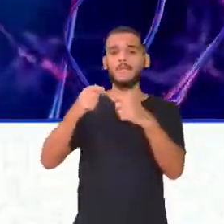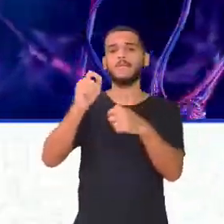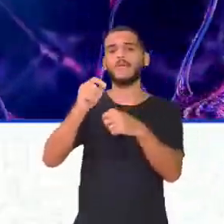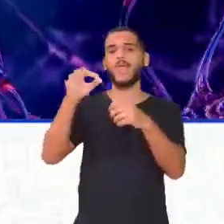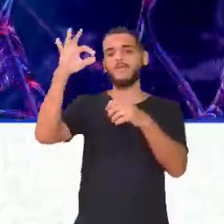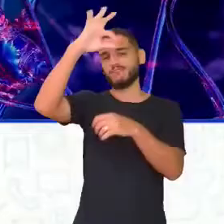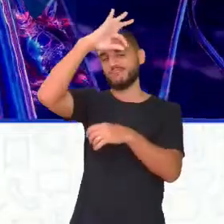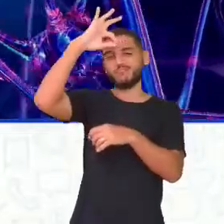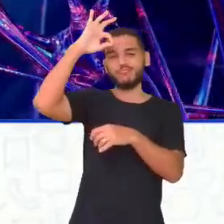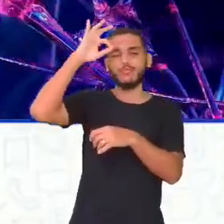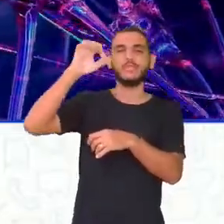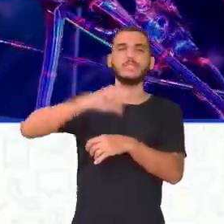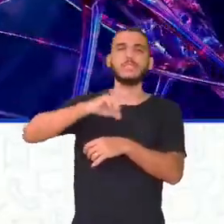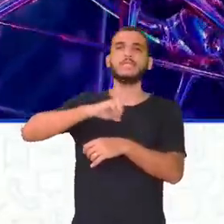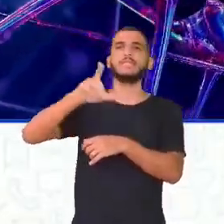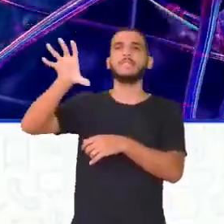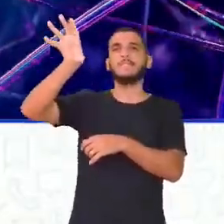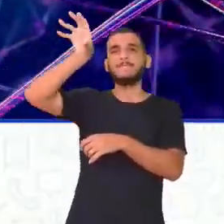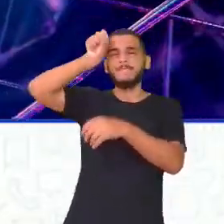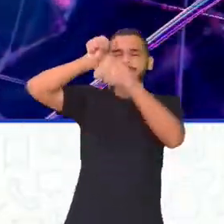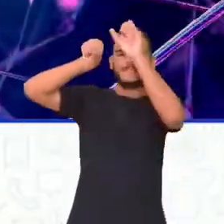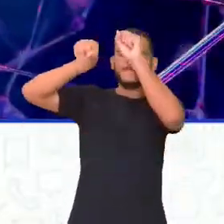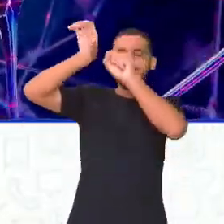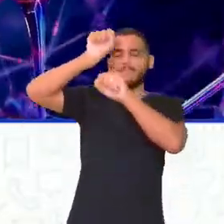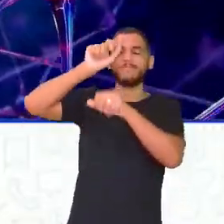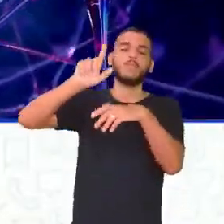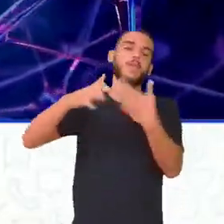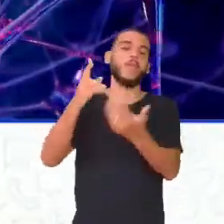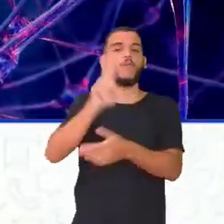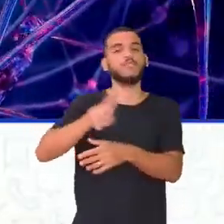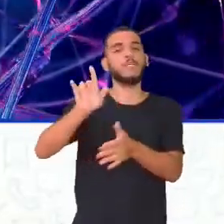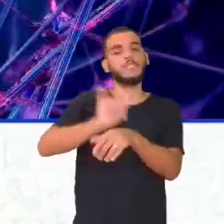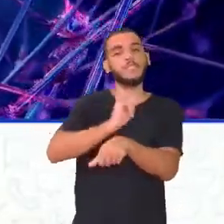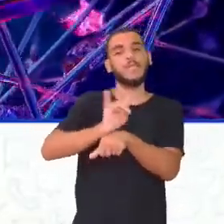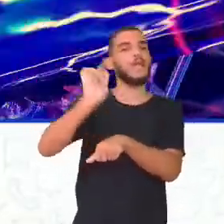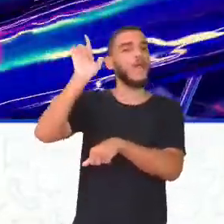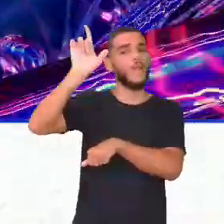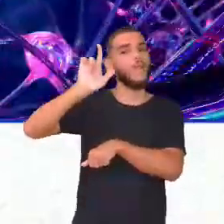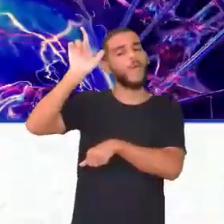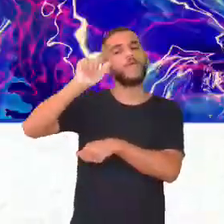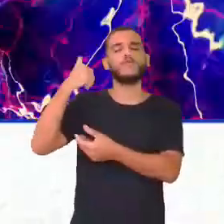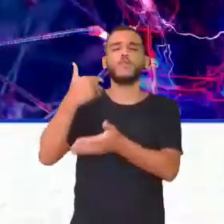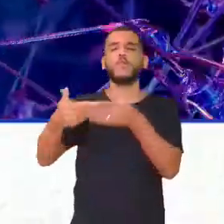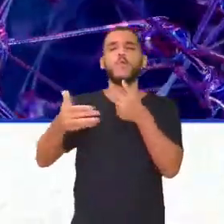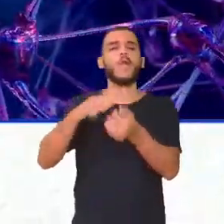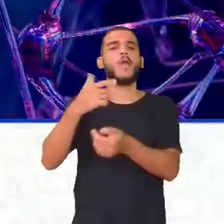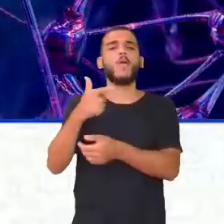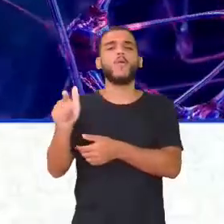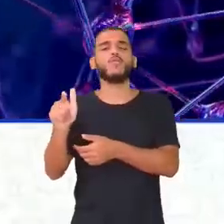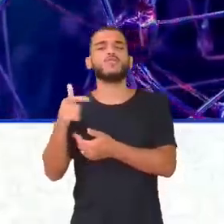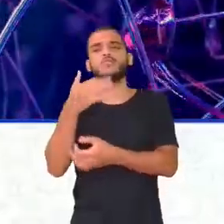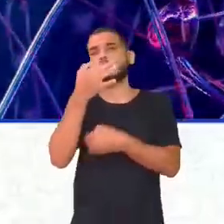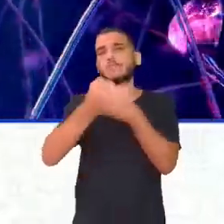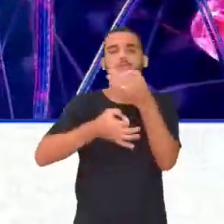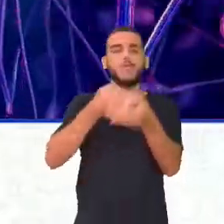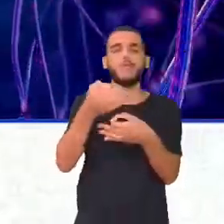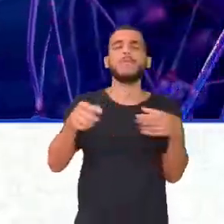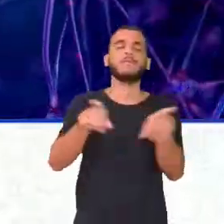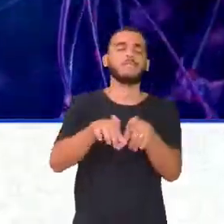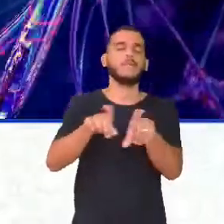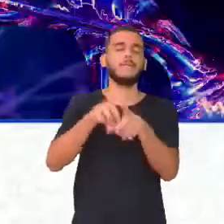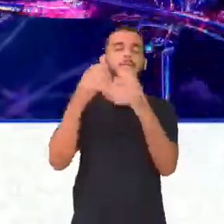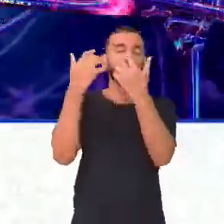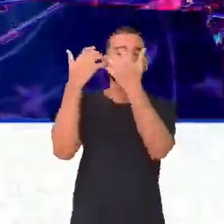de convencimento. Então eu vou usar seja a lógica, seja outro tipo de argumento, né, de cadeia de